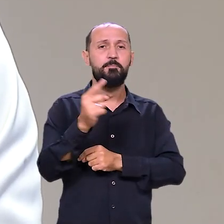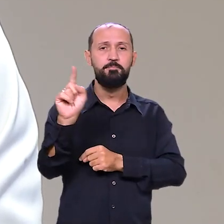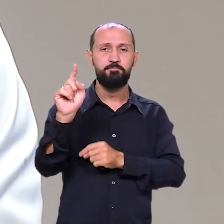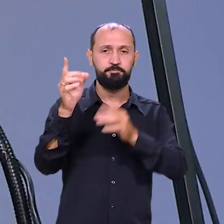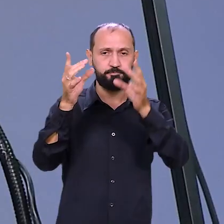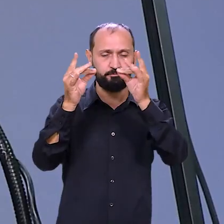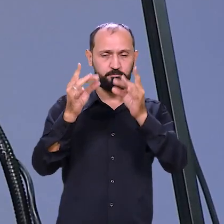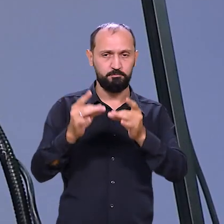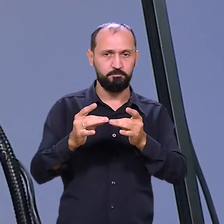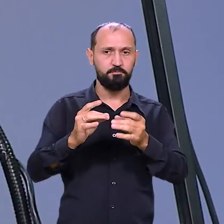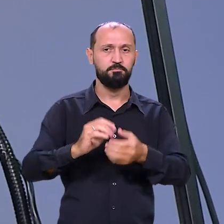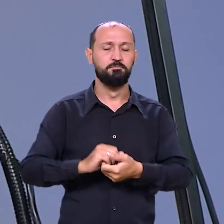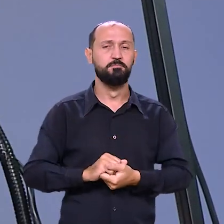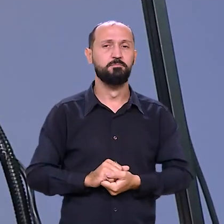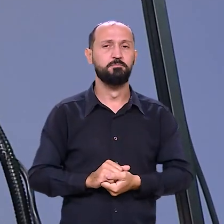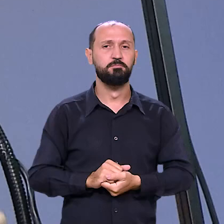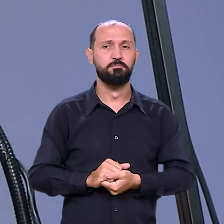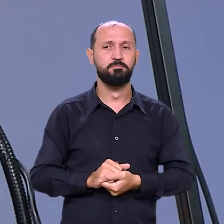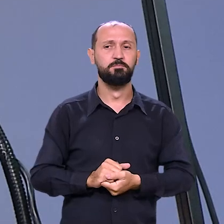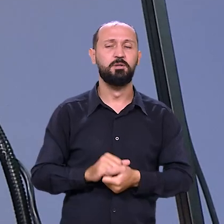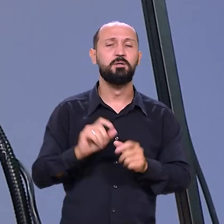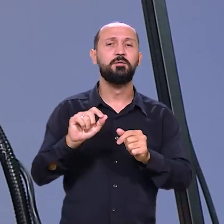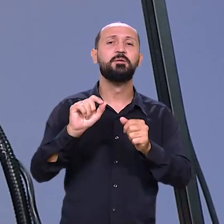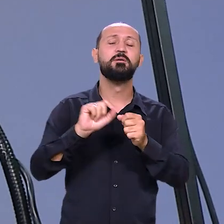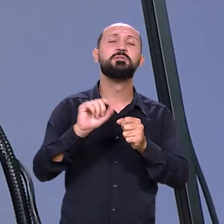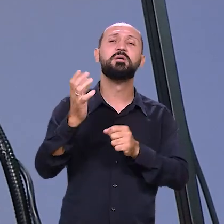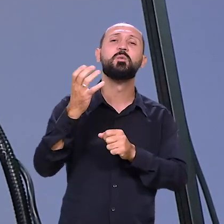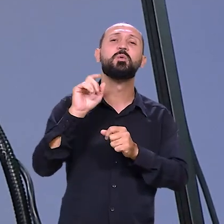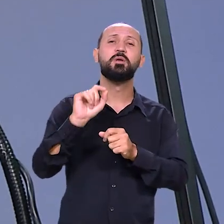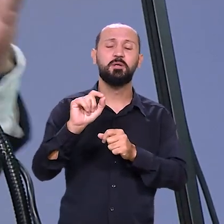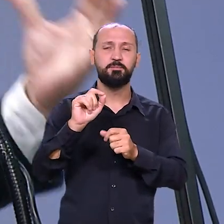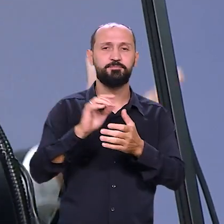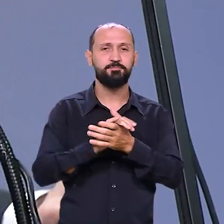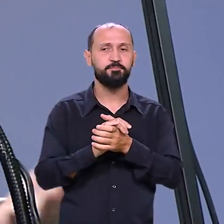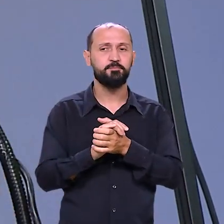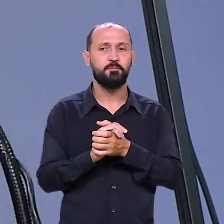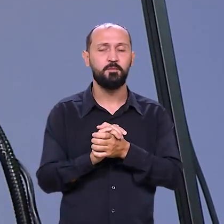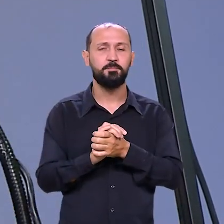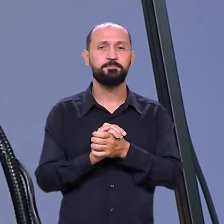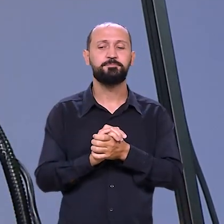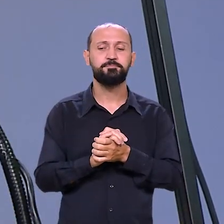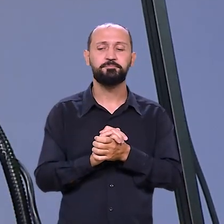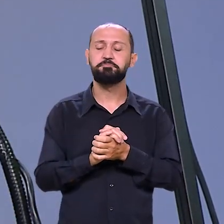dos pontos, né? Então, o que nós temos? Fazendo assim